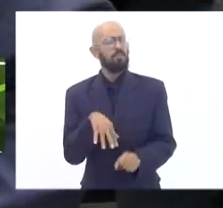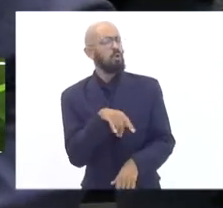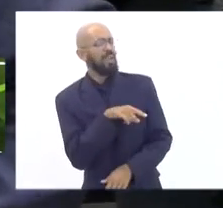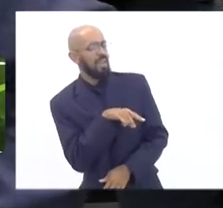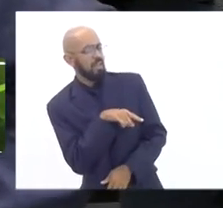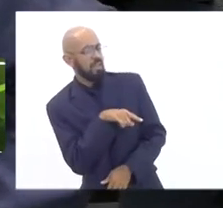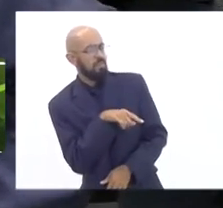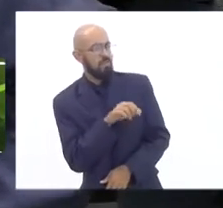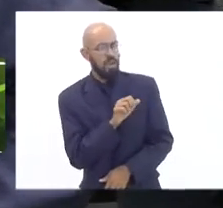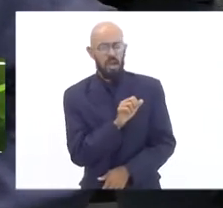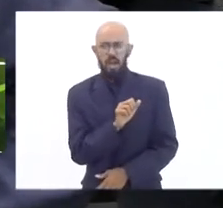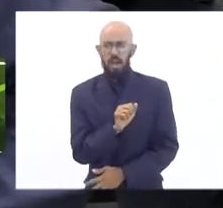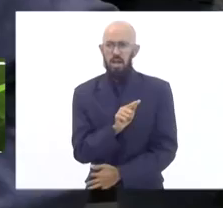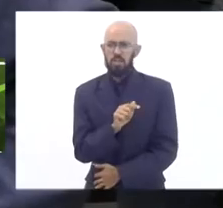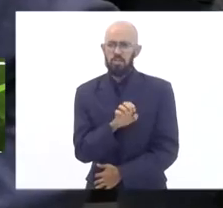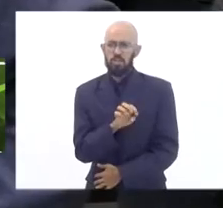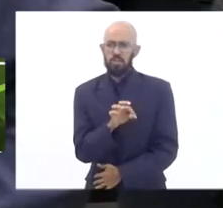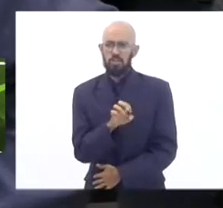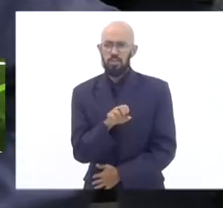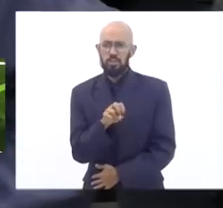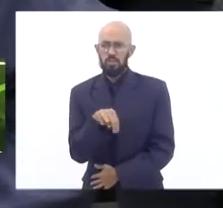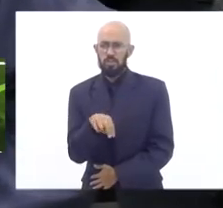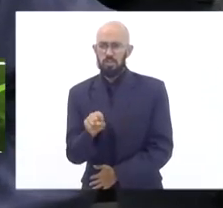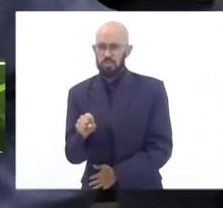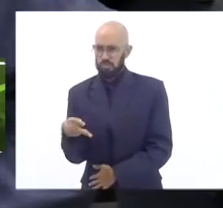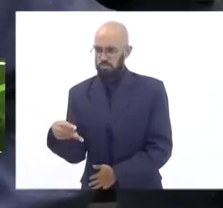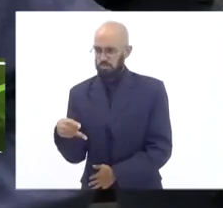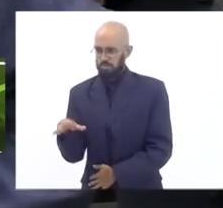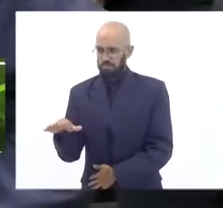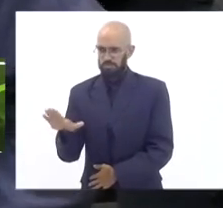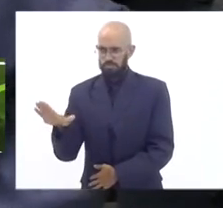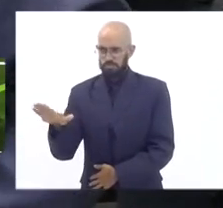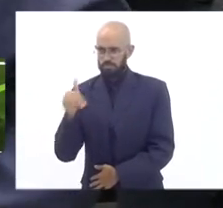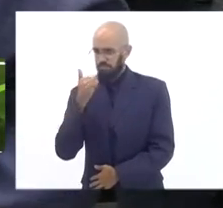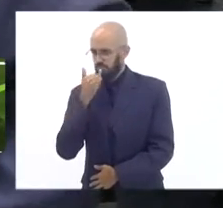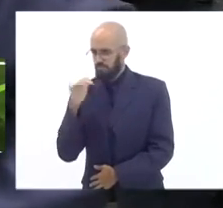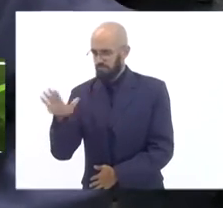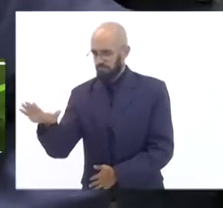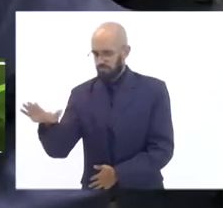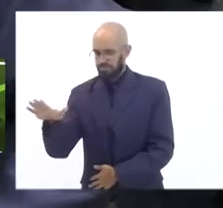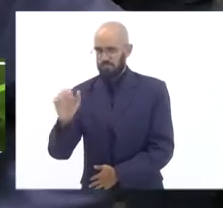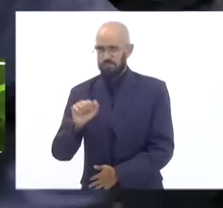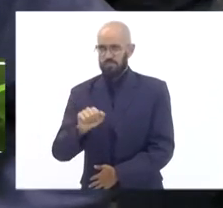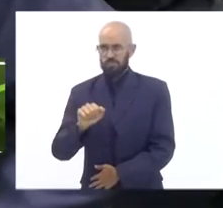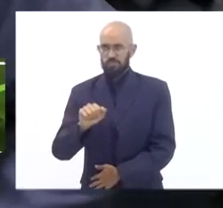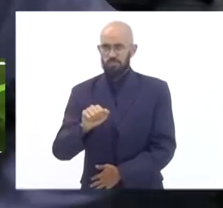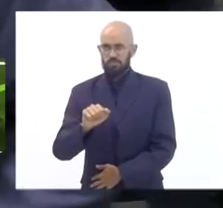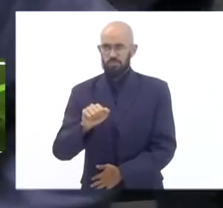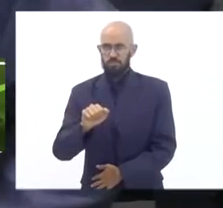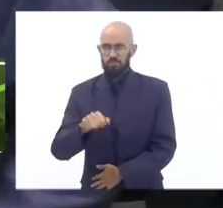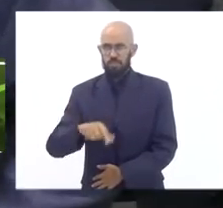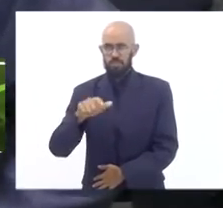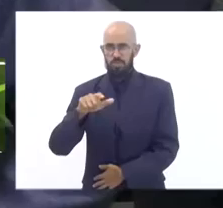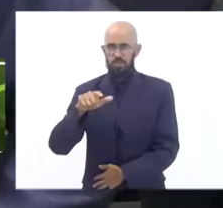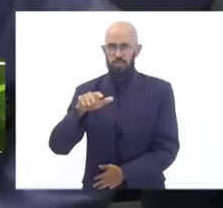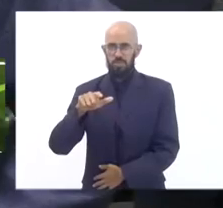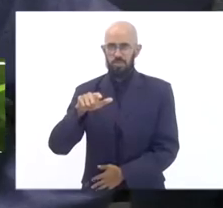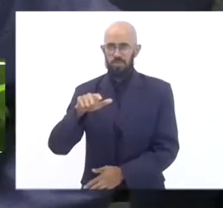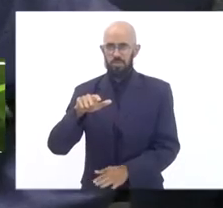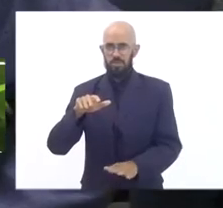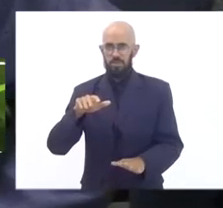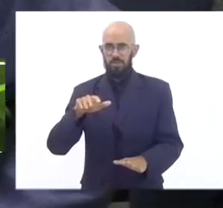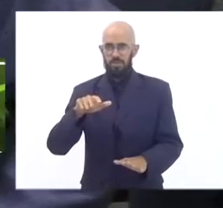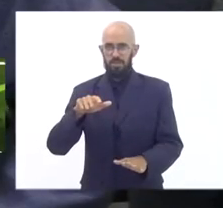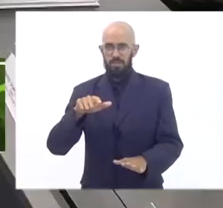Pela Getransp, né? Pela... Veja só, deputada Lucinha. Devagar, vamos lá, Rodrigo. Não consigo crer. Vamos lá, devagar. Não consigo. Você está